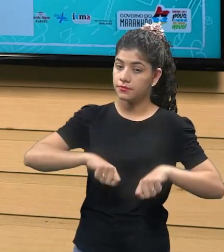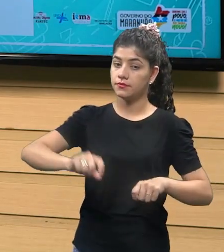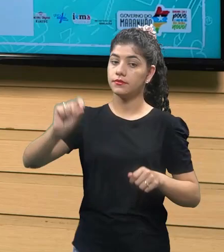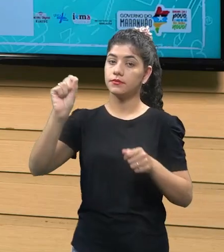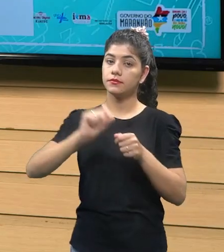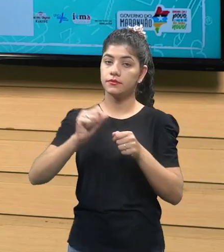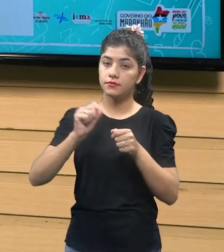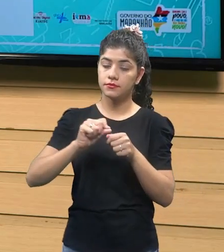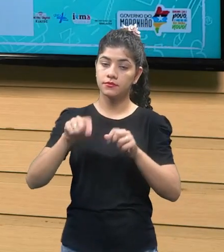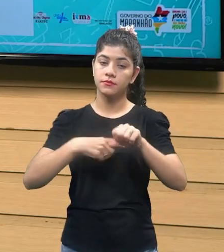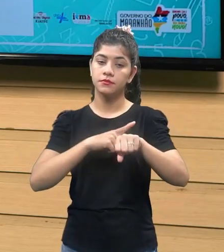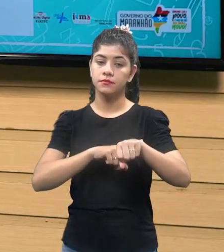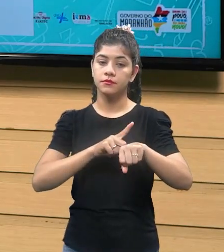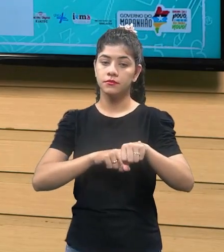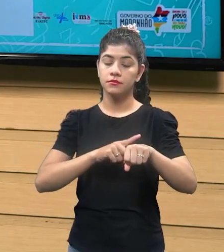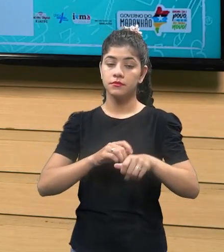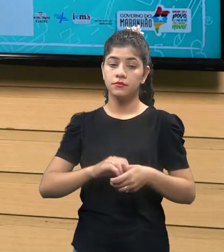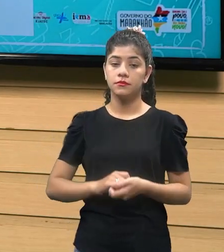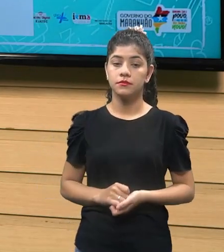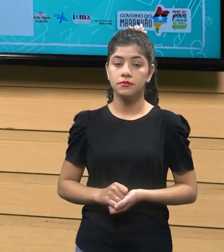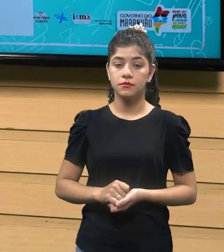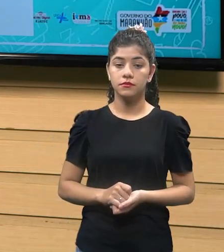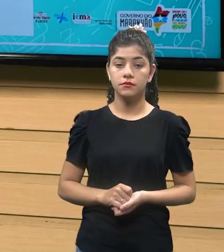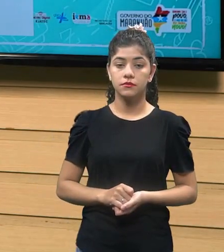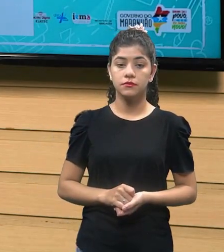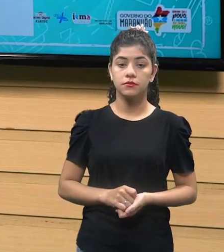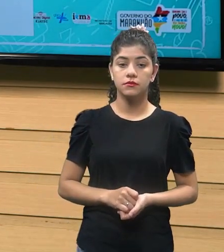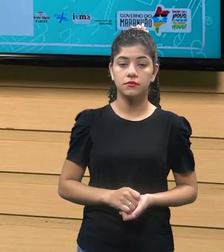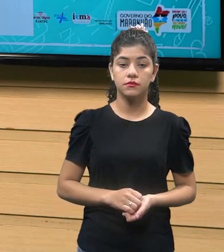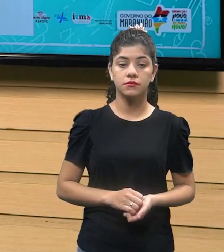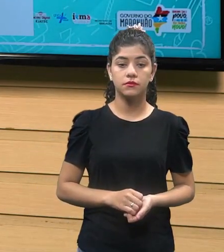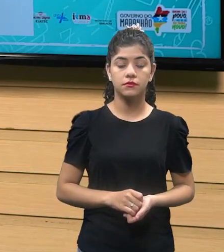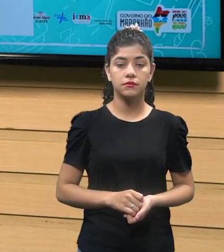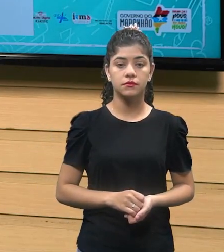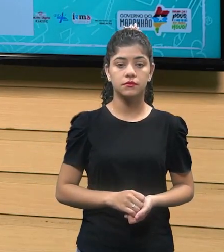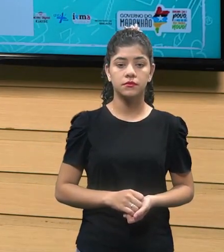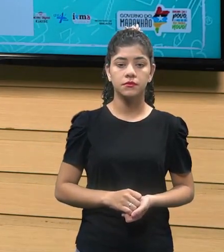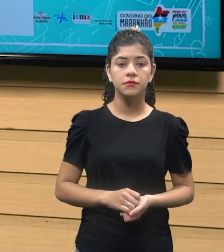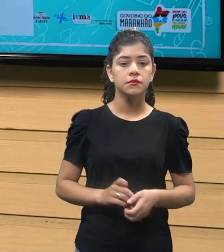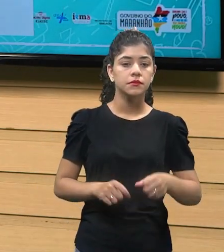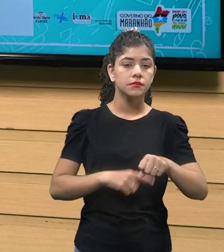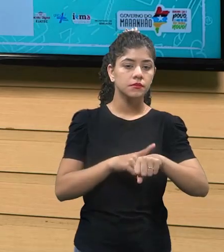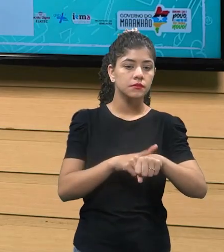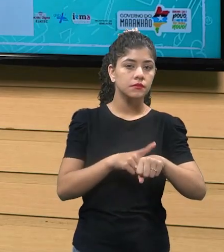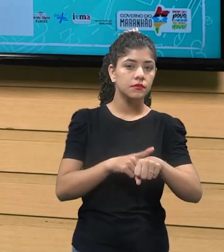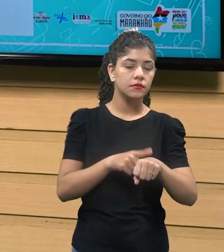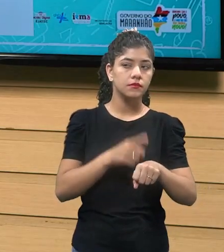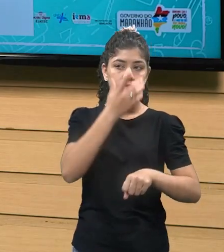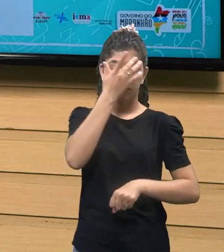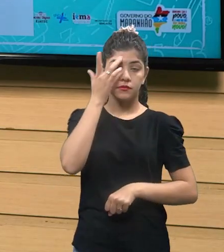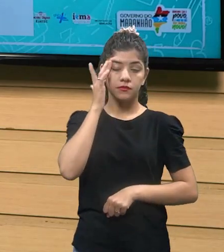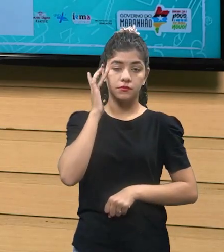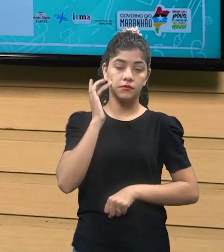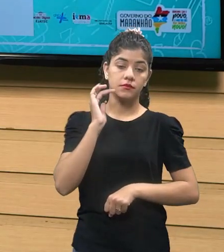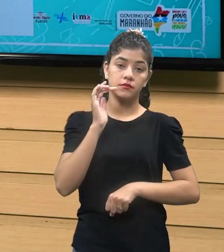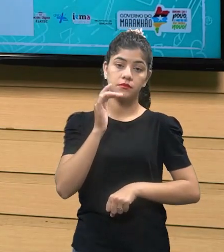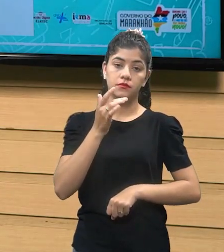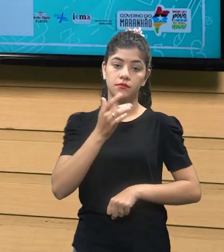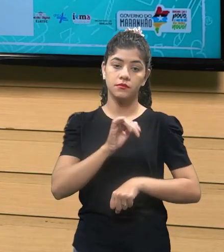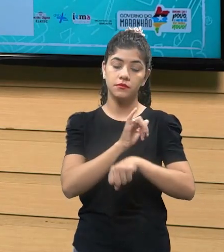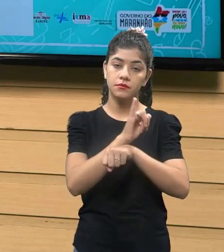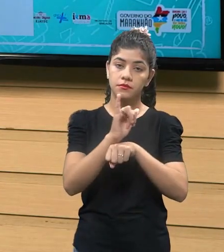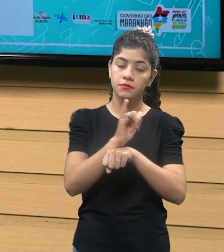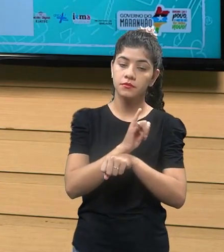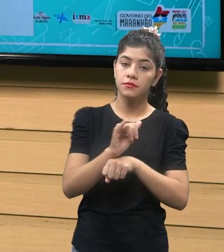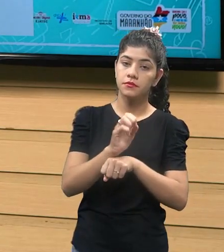durante o expediente e de repente vai chegar um estagiário para substituir você e você tem que deixar